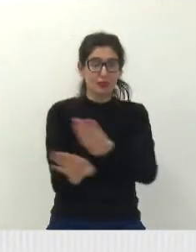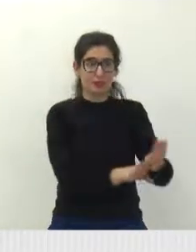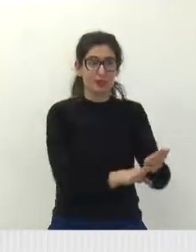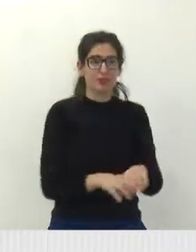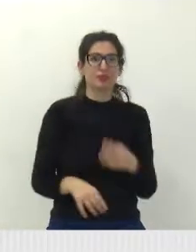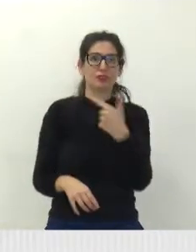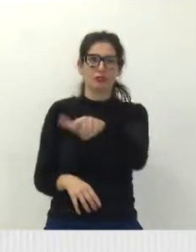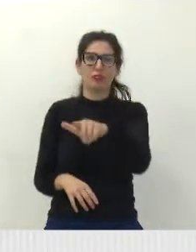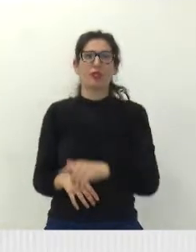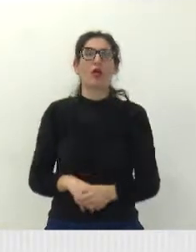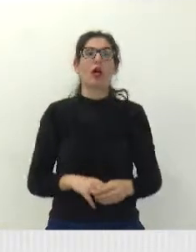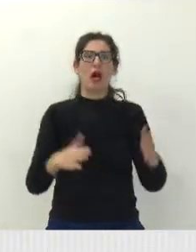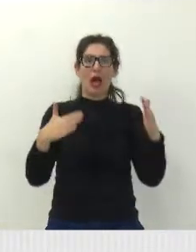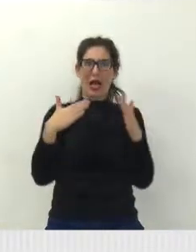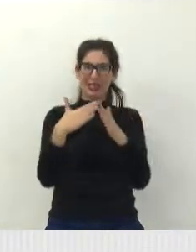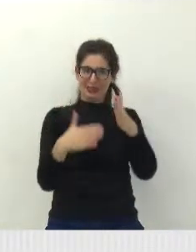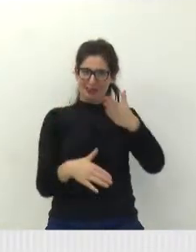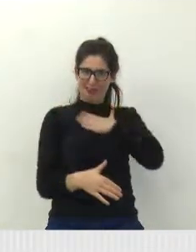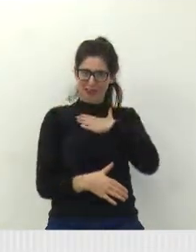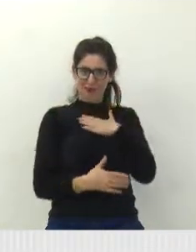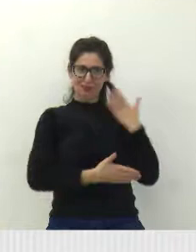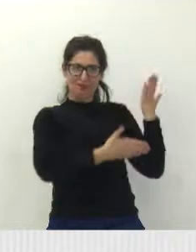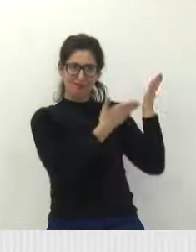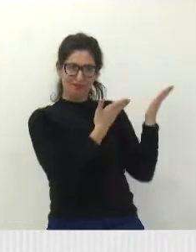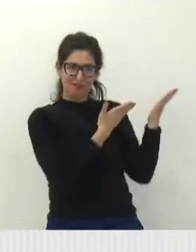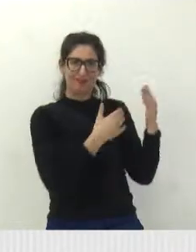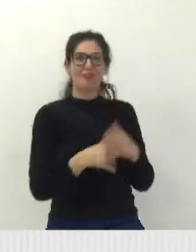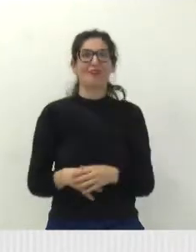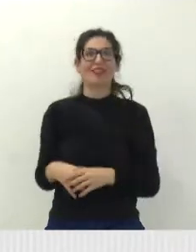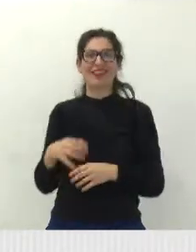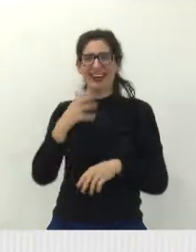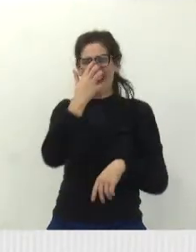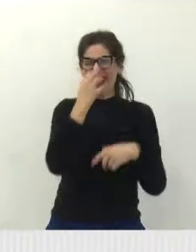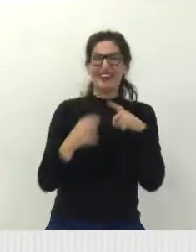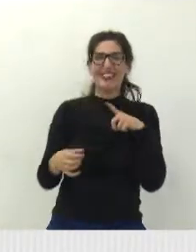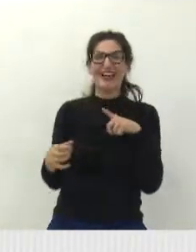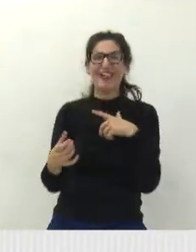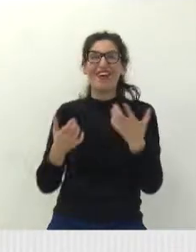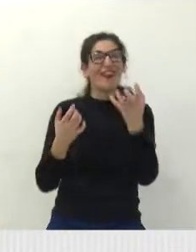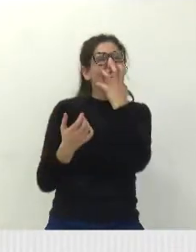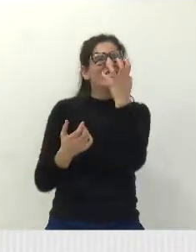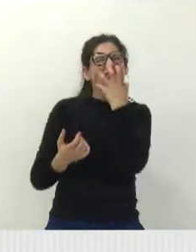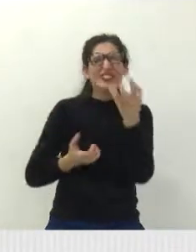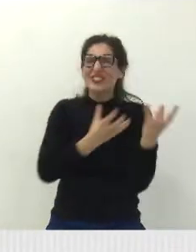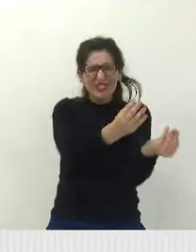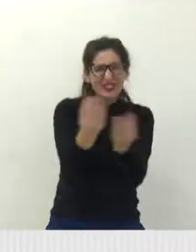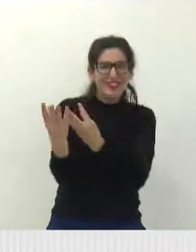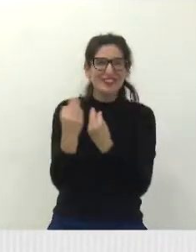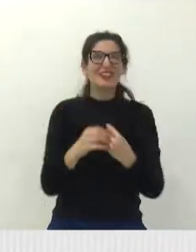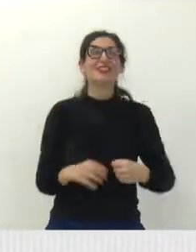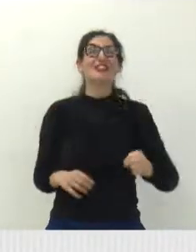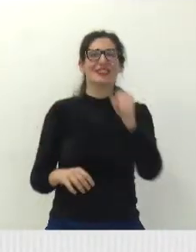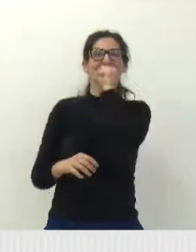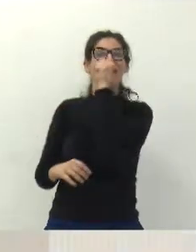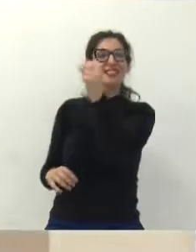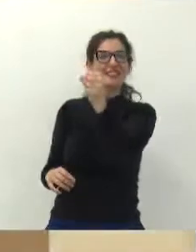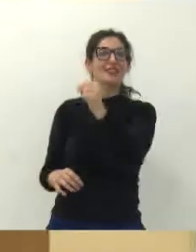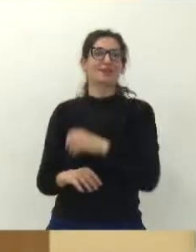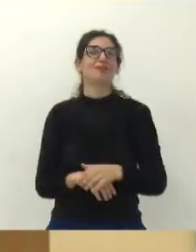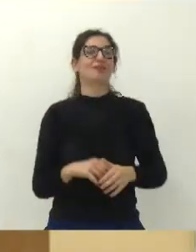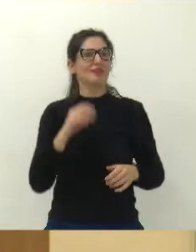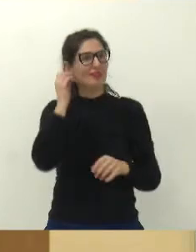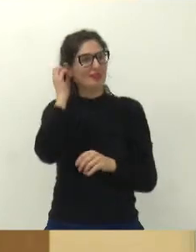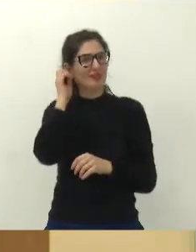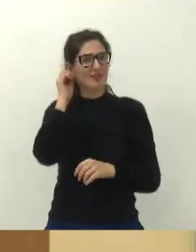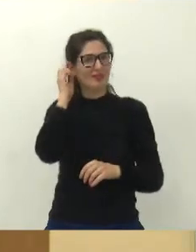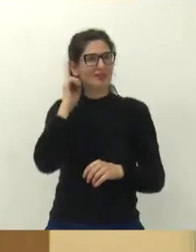Essa aí é a minha casa, né? Eu tenho mais canil do que casa, e eu concedi uma entrevista na TV Câmara sobre as ONGs de Jacareí, e eu